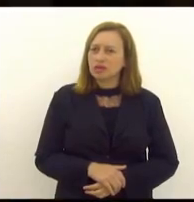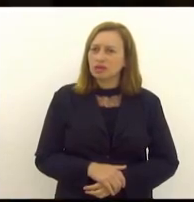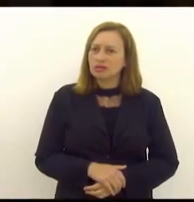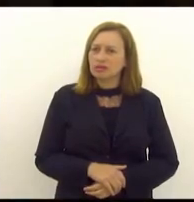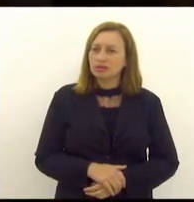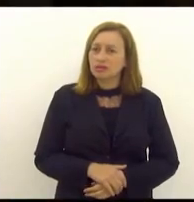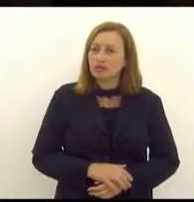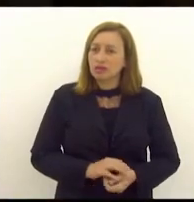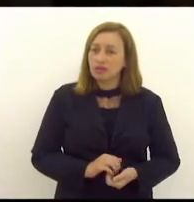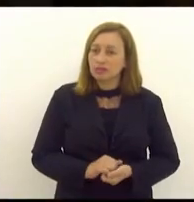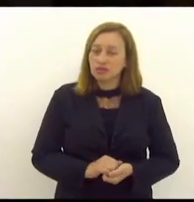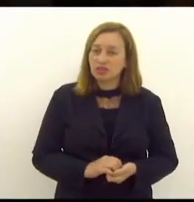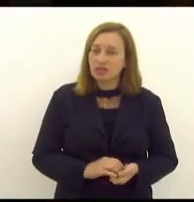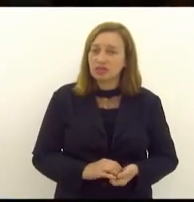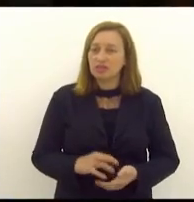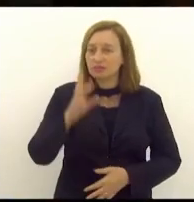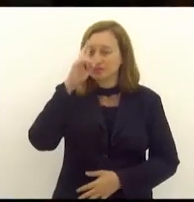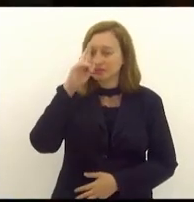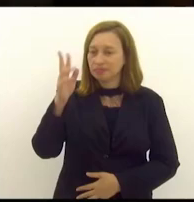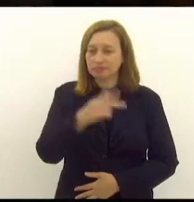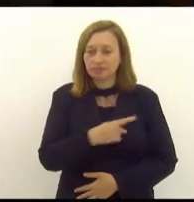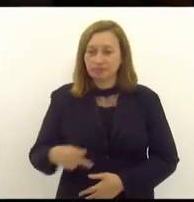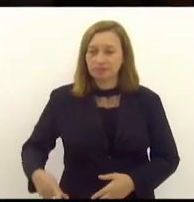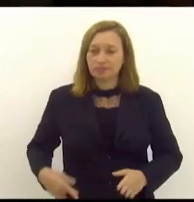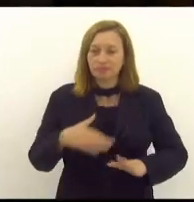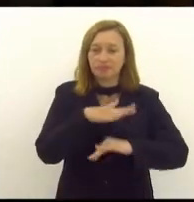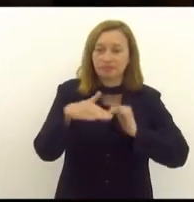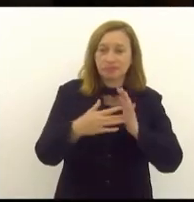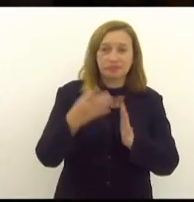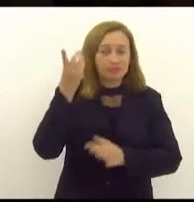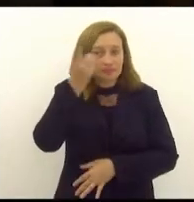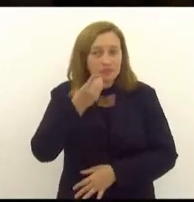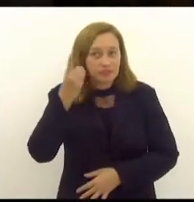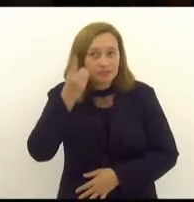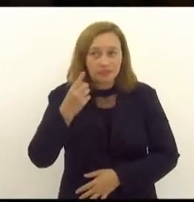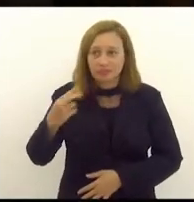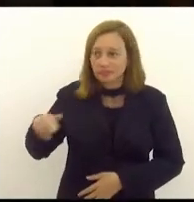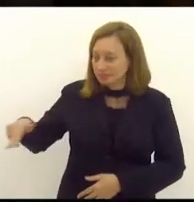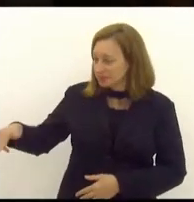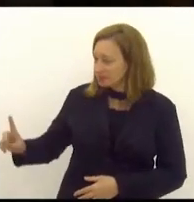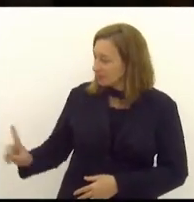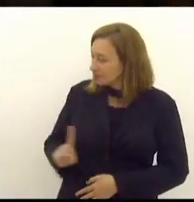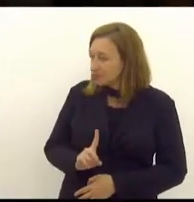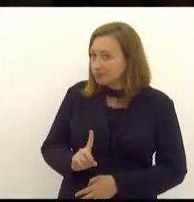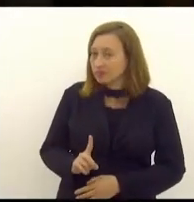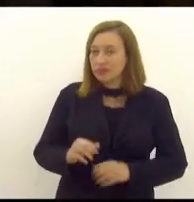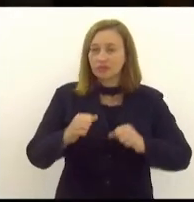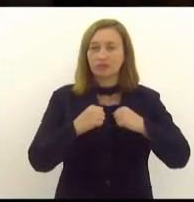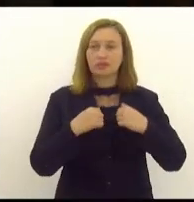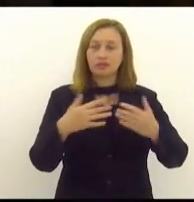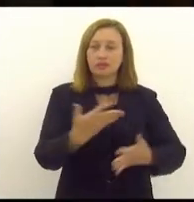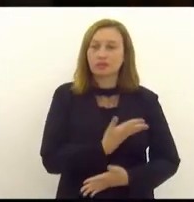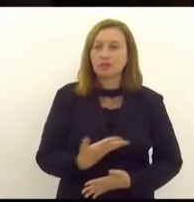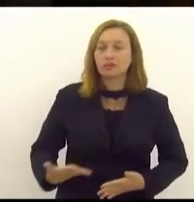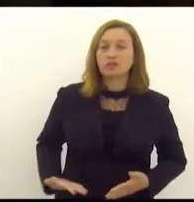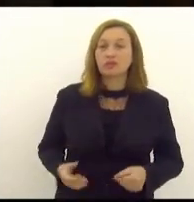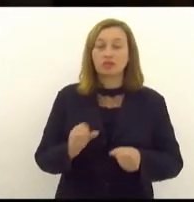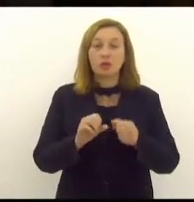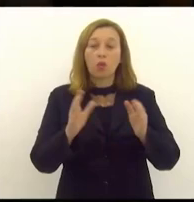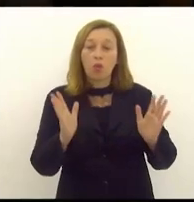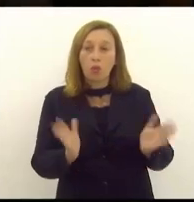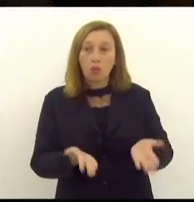senhor presidente senhoras deputadas senhores deputados venho aqui falar da audiência pública que realizamos hoje